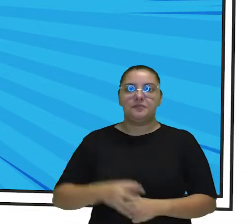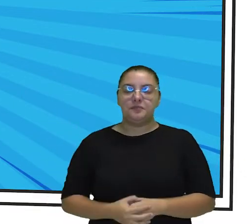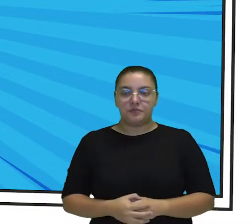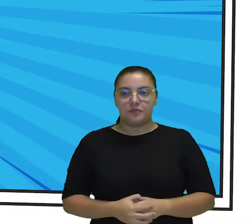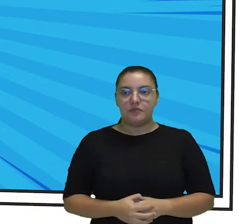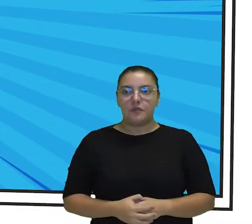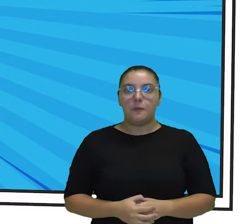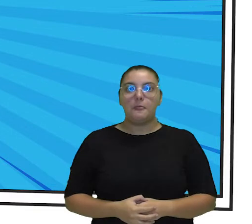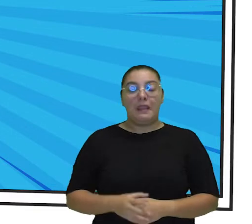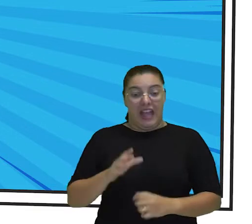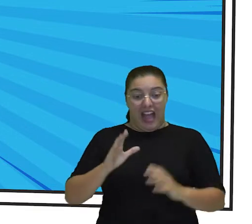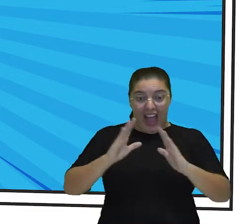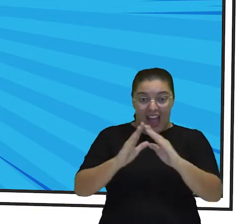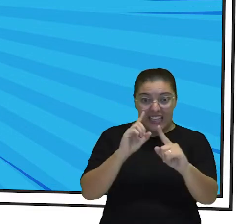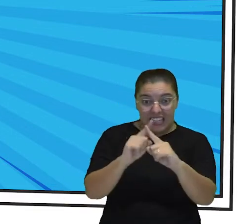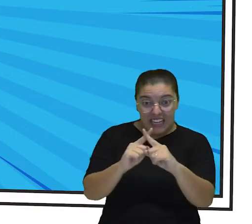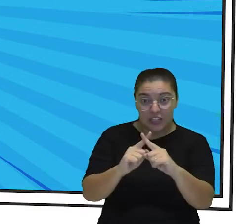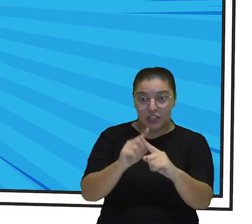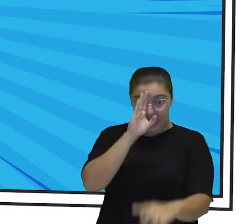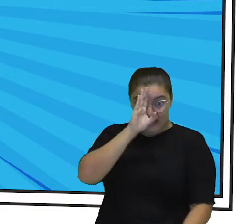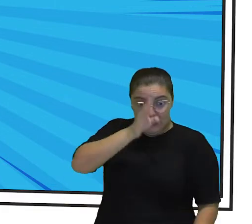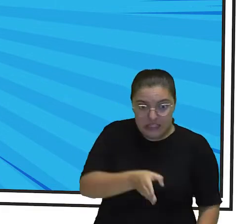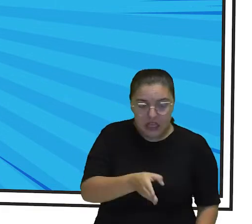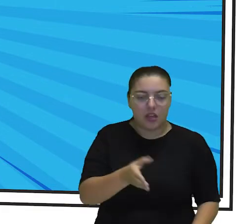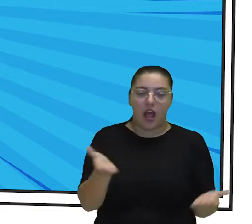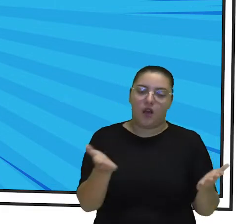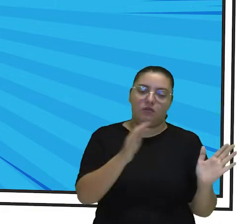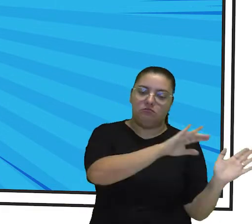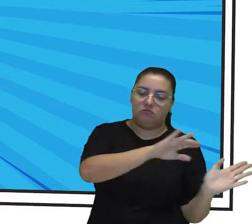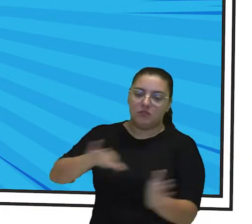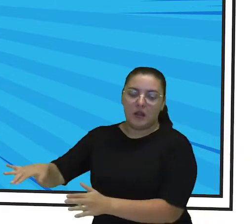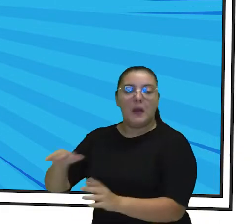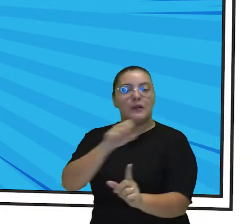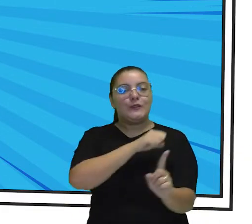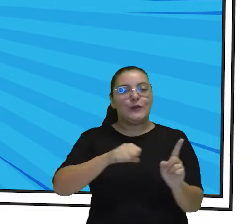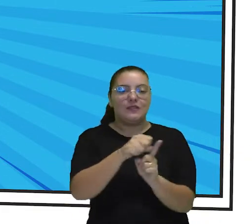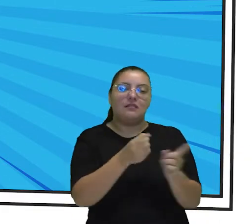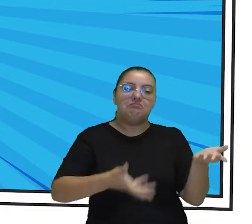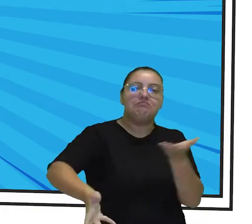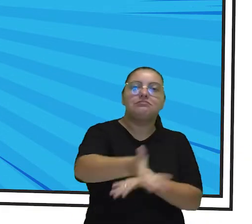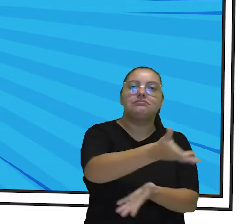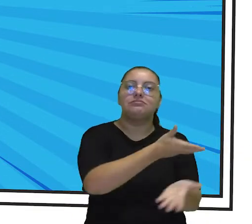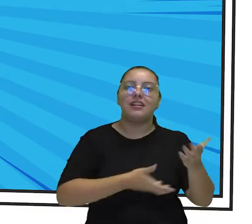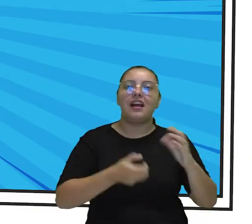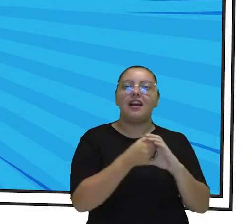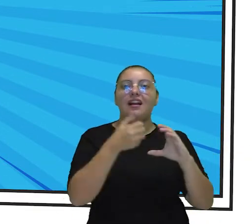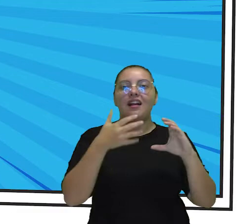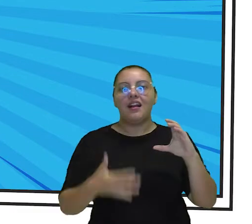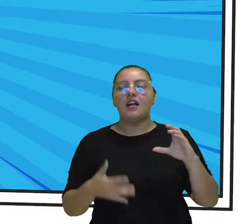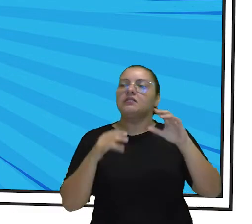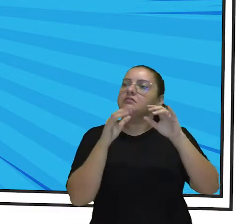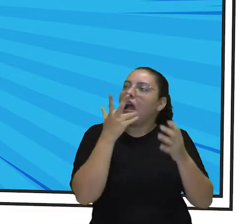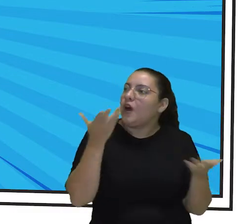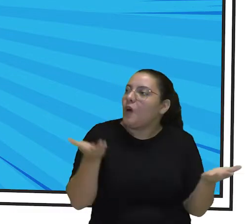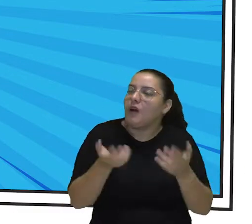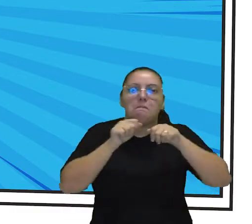o teocentrismo, entra o antropocentrismo. E aí essas características vão sendo mais